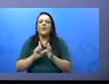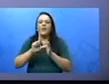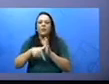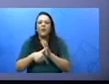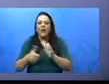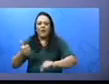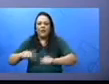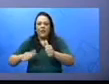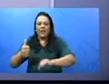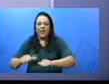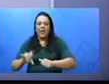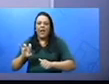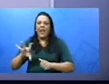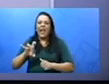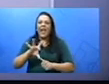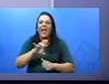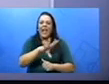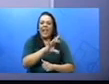parágrafo.